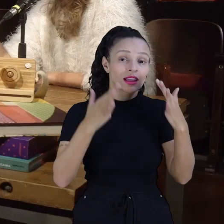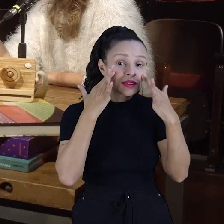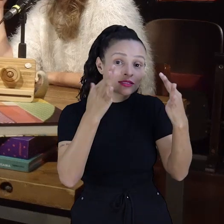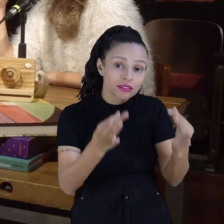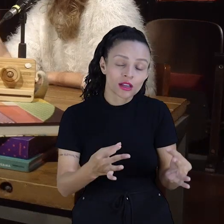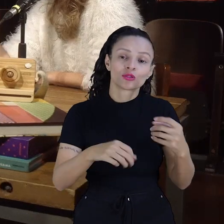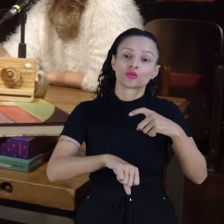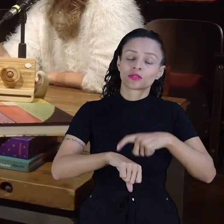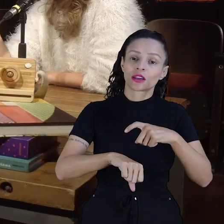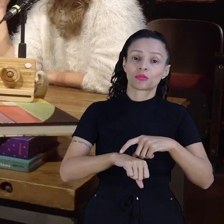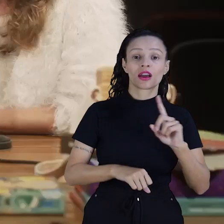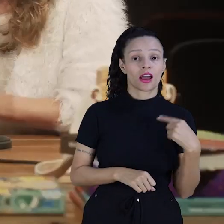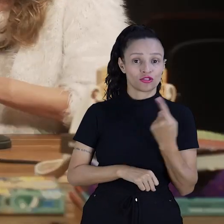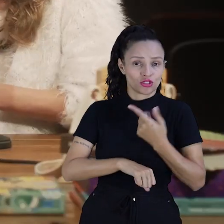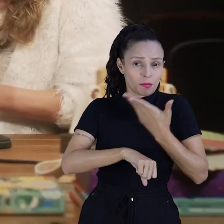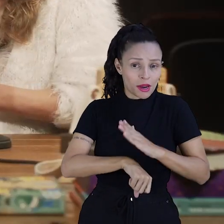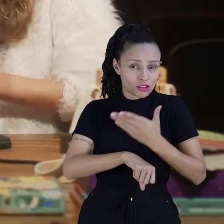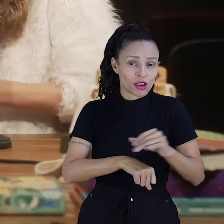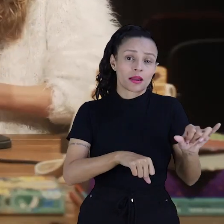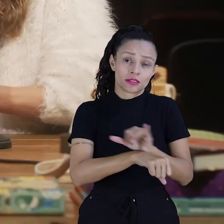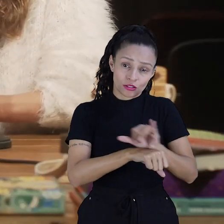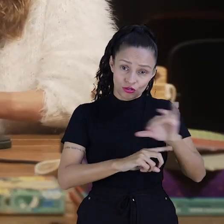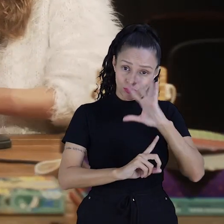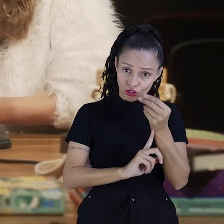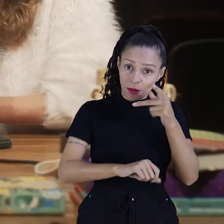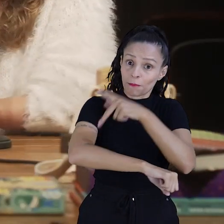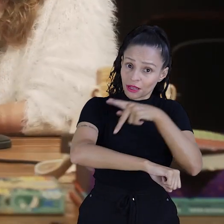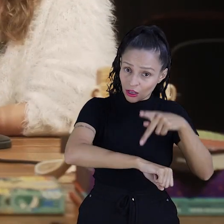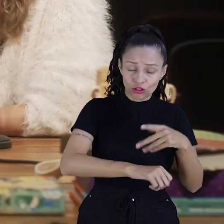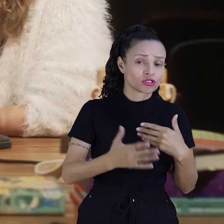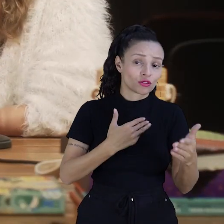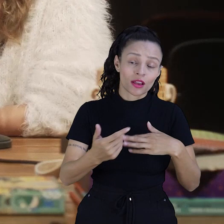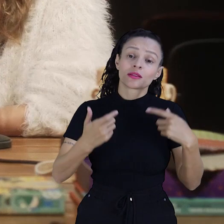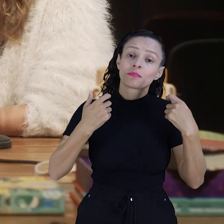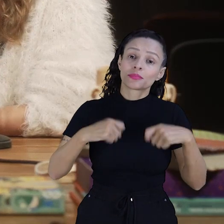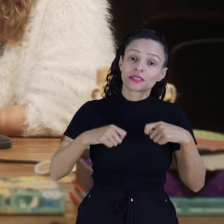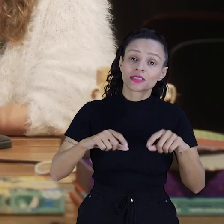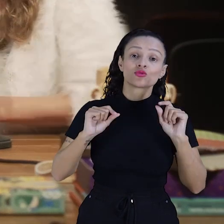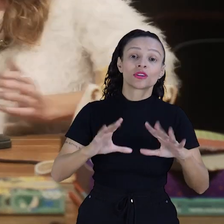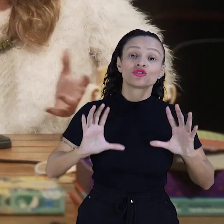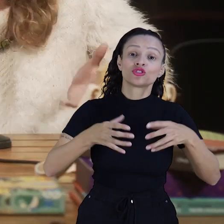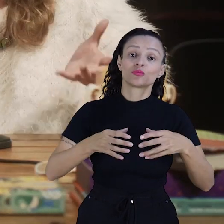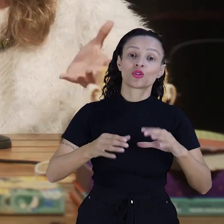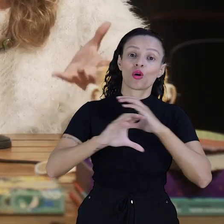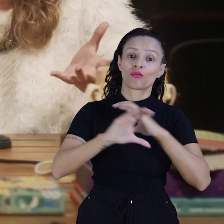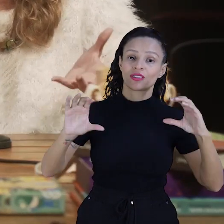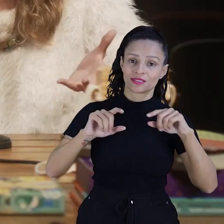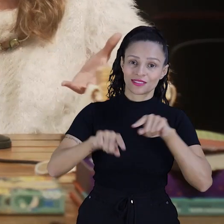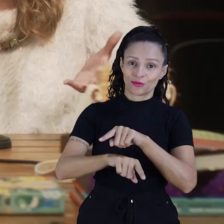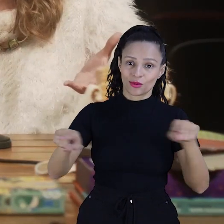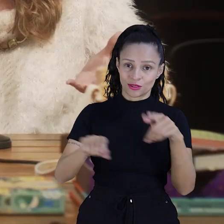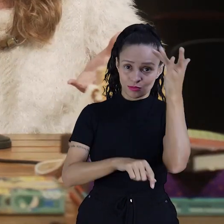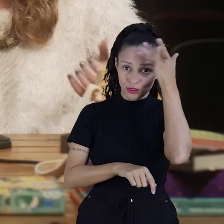escuta, do tempo. A gente, para uma prática, uma estratégia artística e pedagógica, tanto faz, a gente precisa criar um chão de confiança com essas